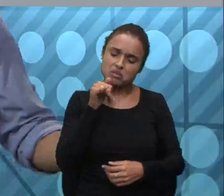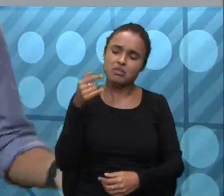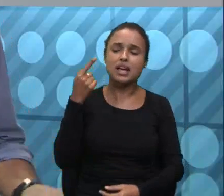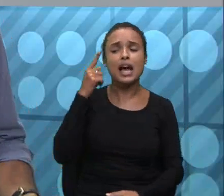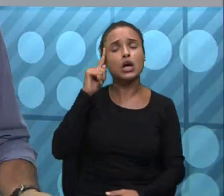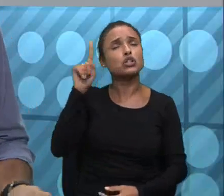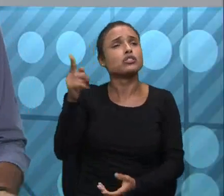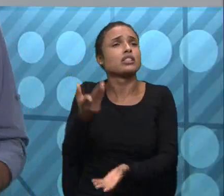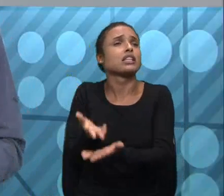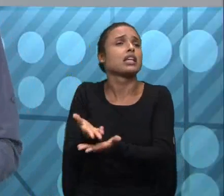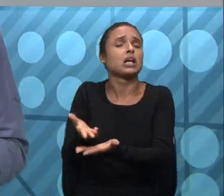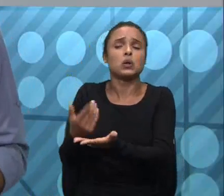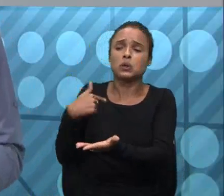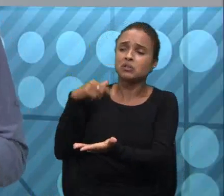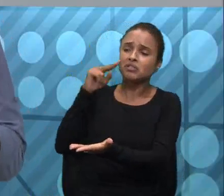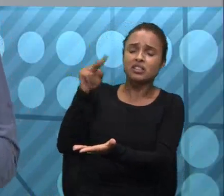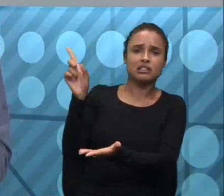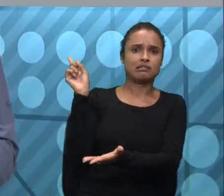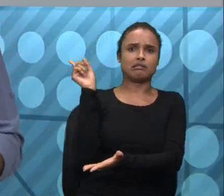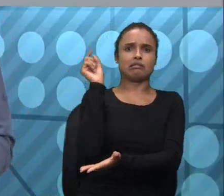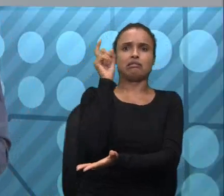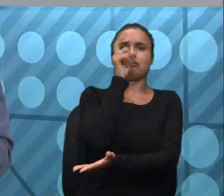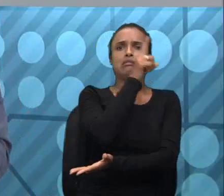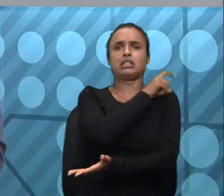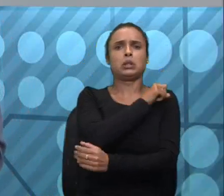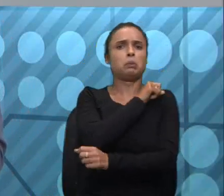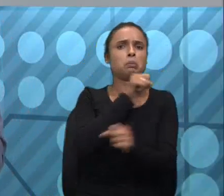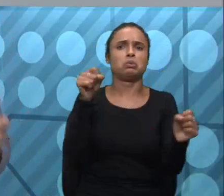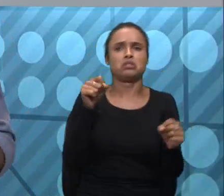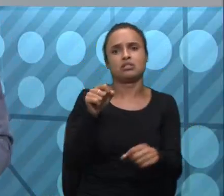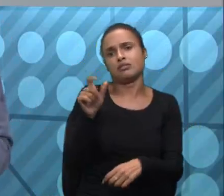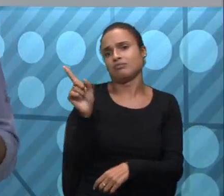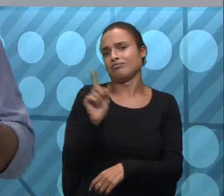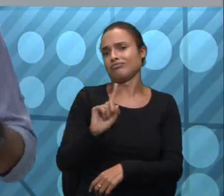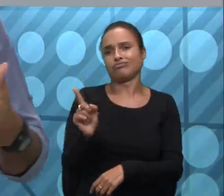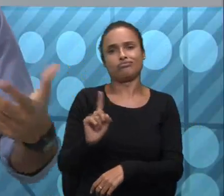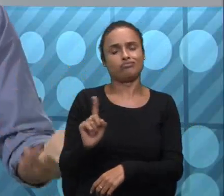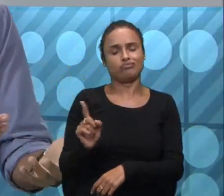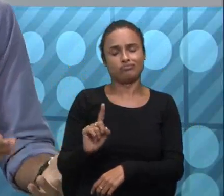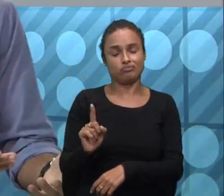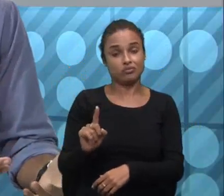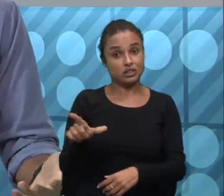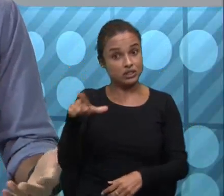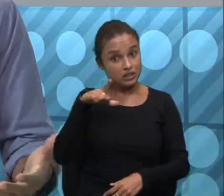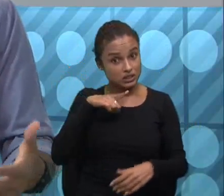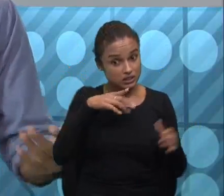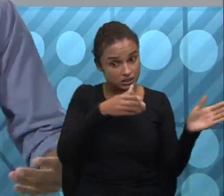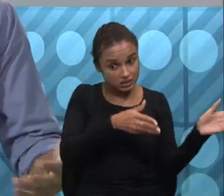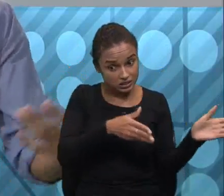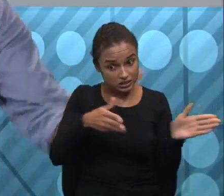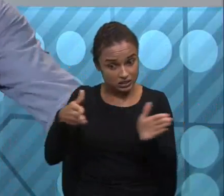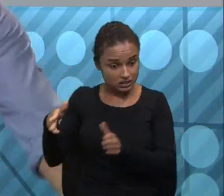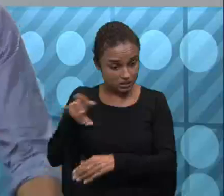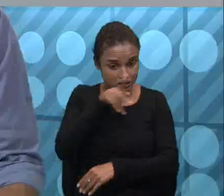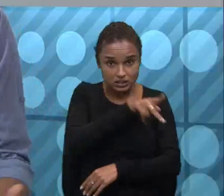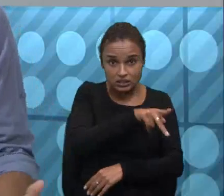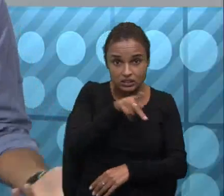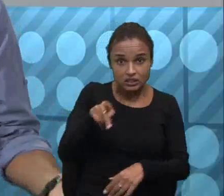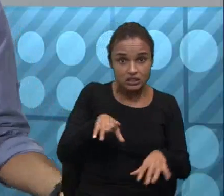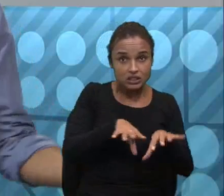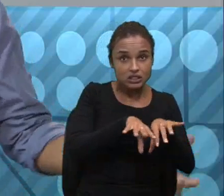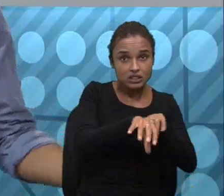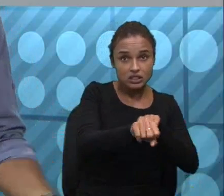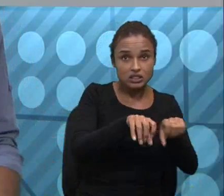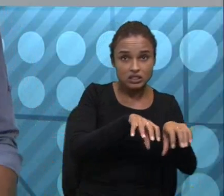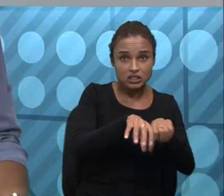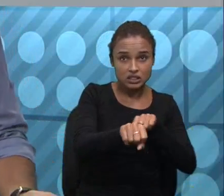aprendeu pro resto da vida. Não tem como, é impossível isso, tá? É impossível. Por exemplo, nós temos professores que são formados, não vão